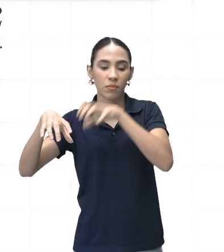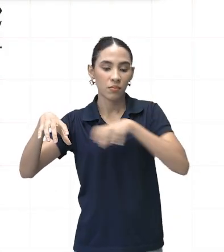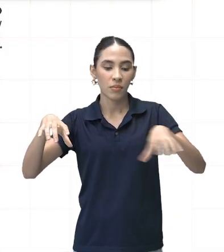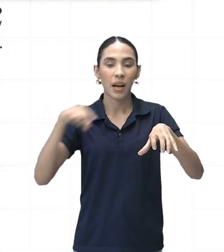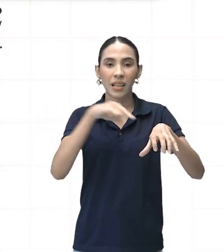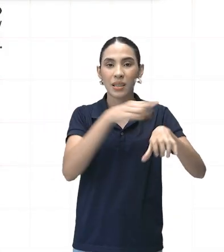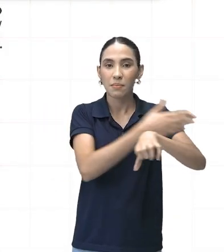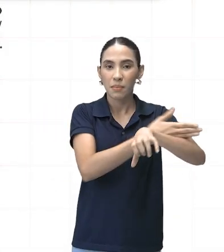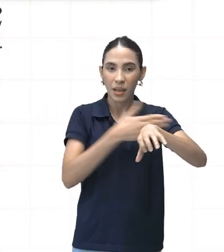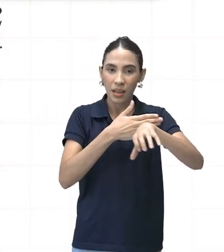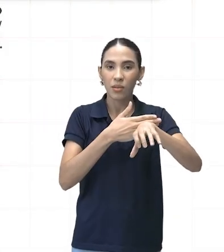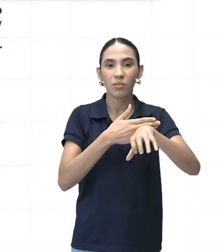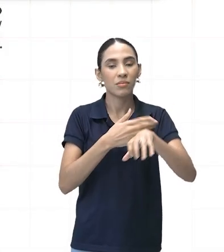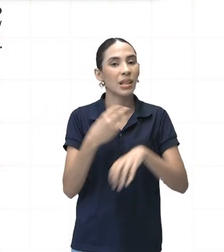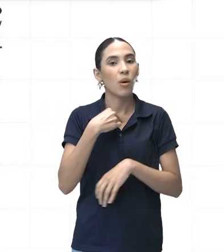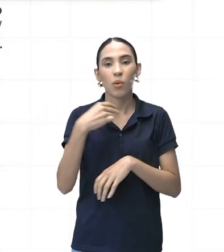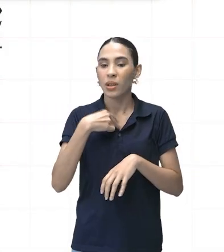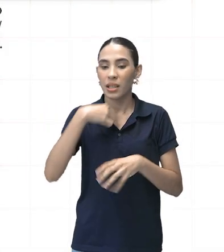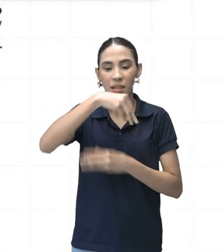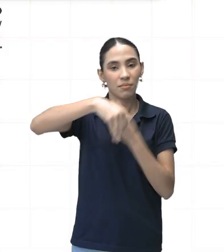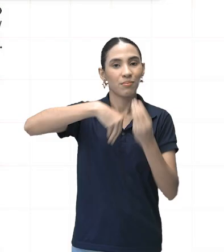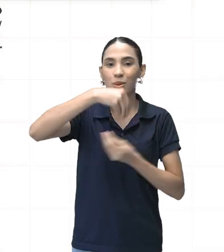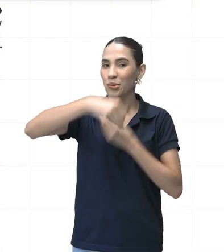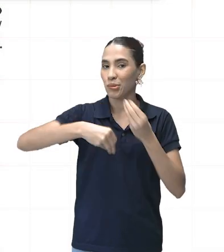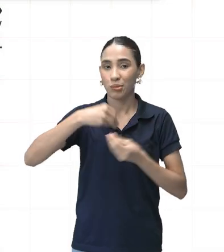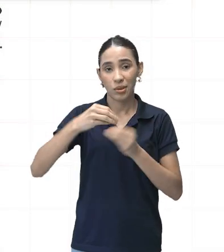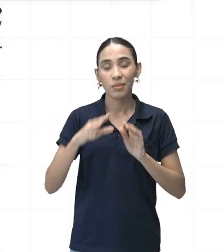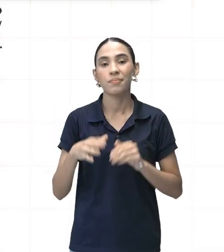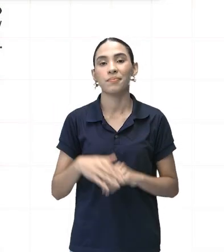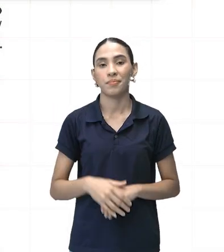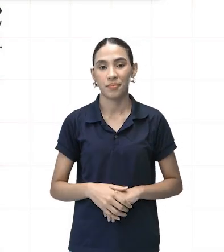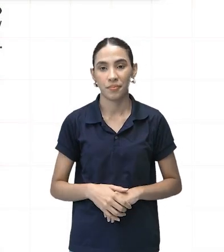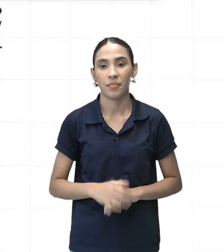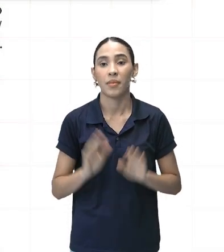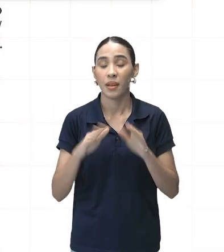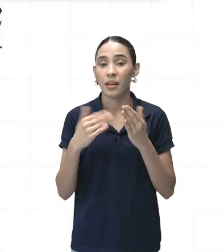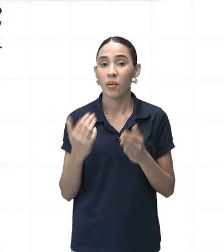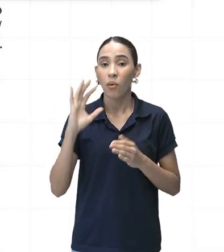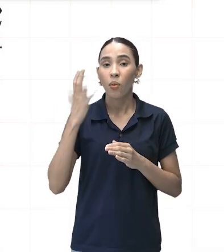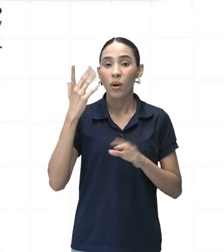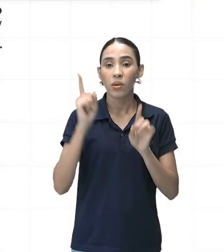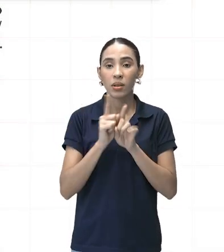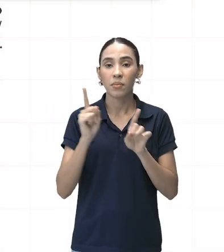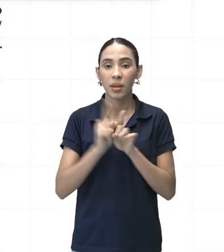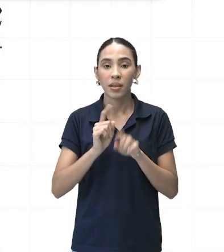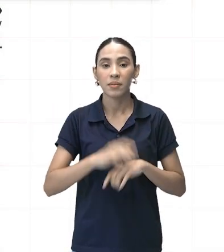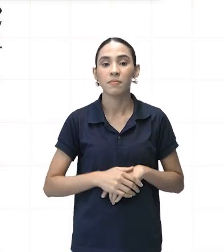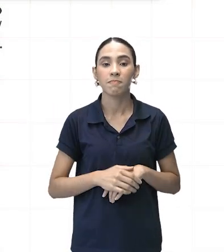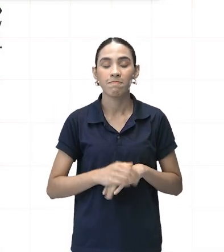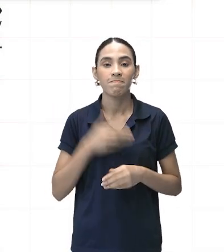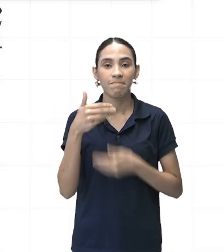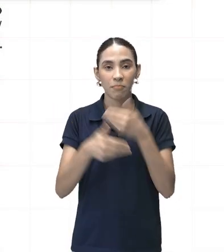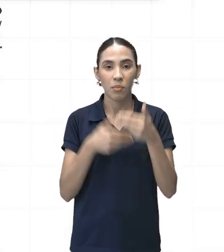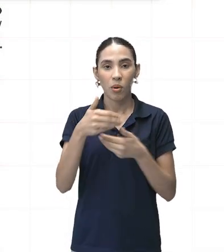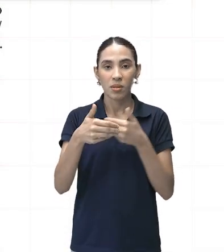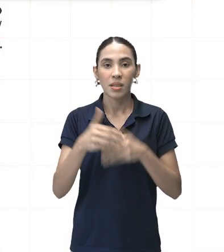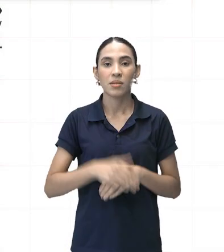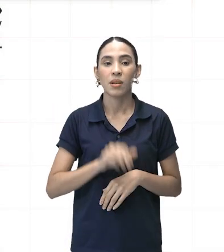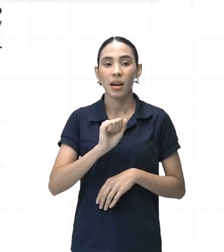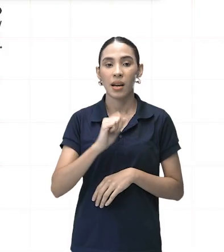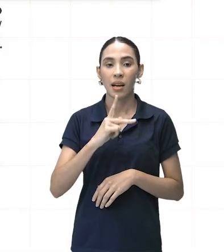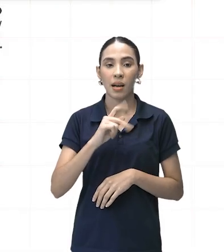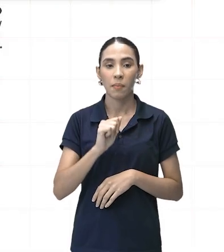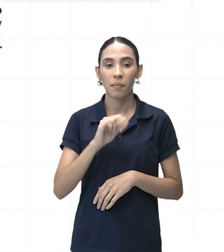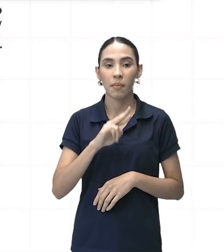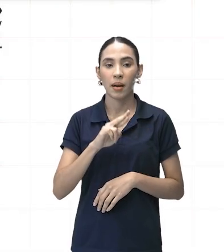a parte dos brancos. Realmente não poderia ter essa mistura aí, infelizmente. E isso ocorreu aí com esse processo do